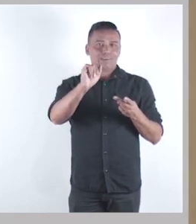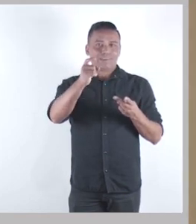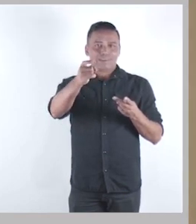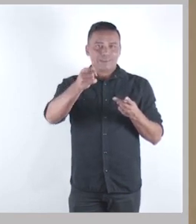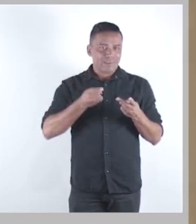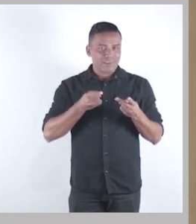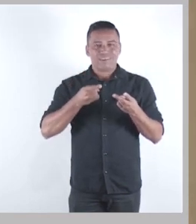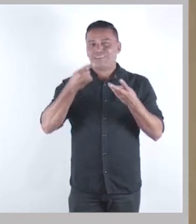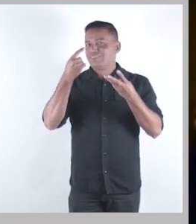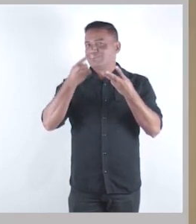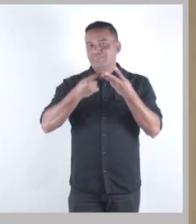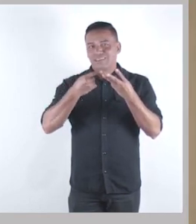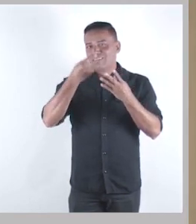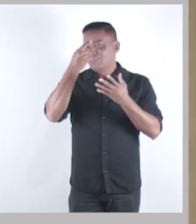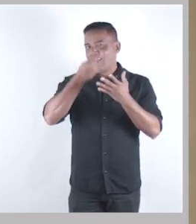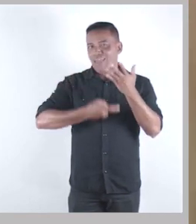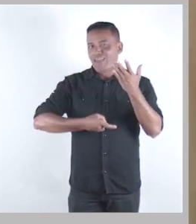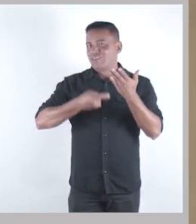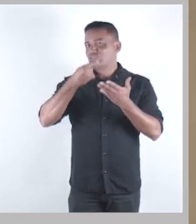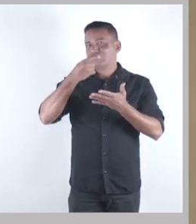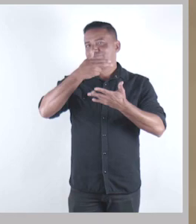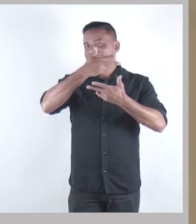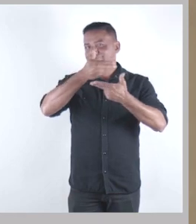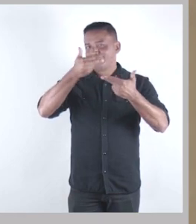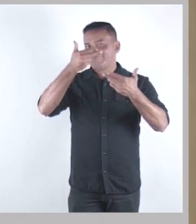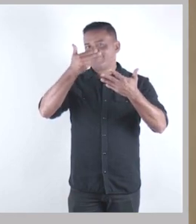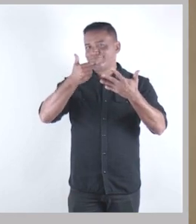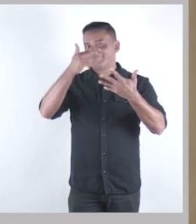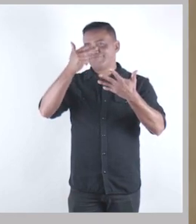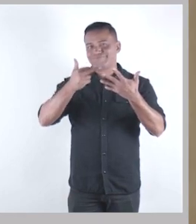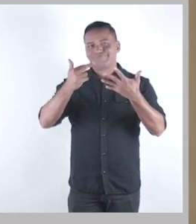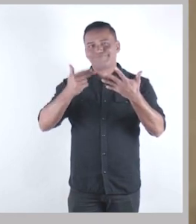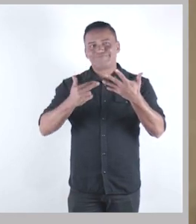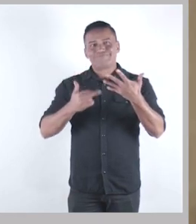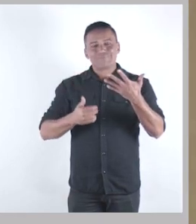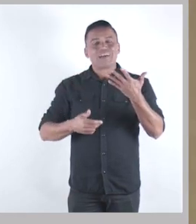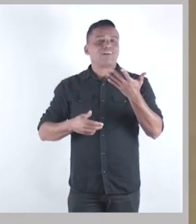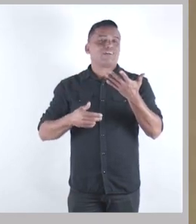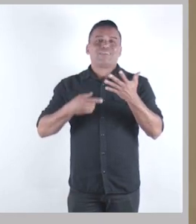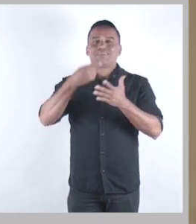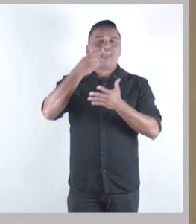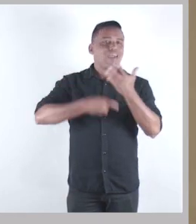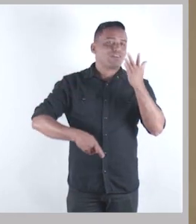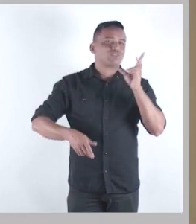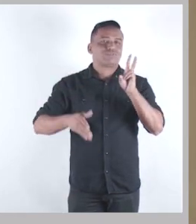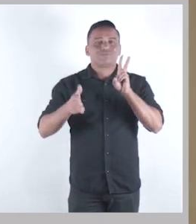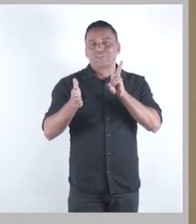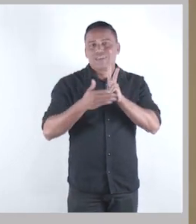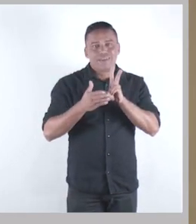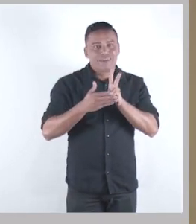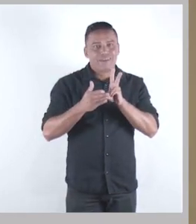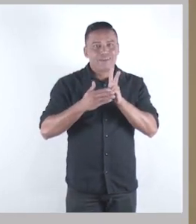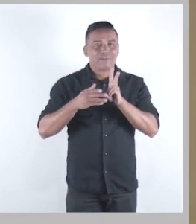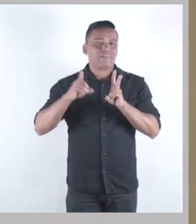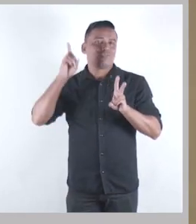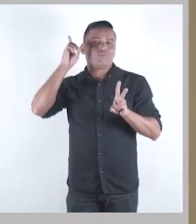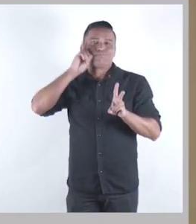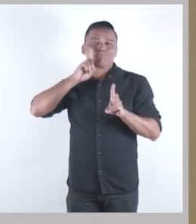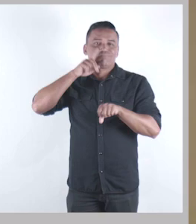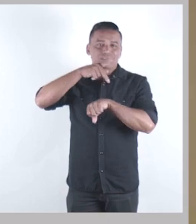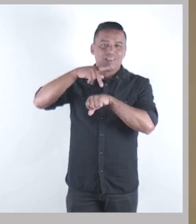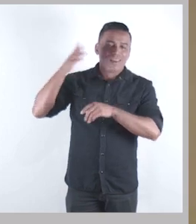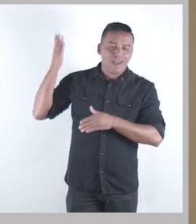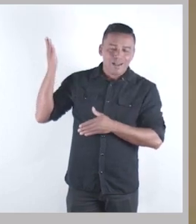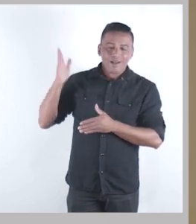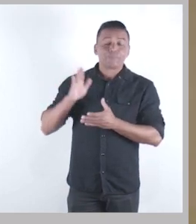ou de cowboyada americanos, Buffalo Bill, enfim, os Apaches, por aí fora. Creio que a gente descobriu